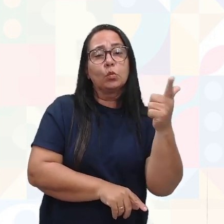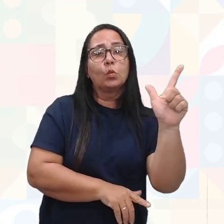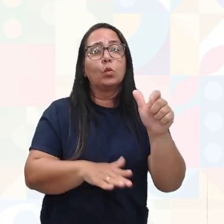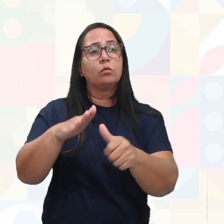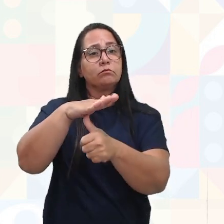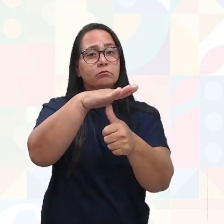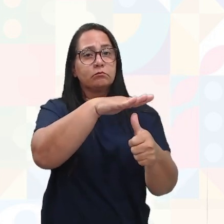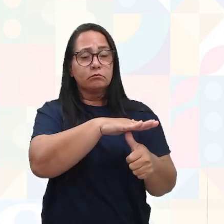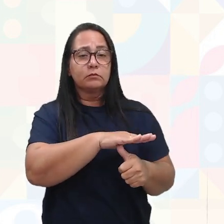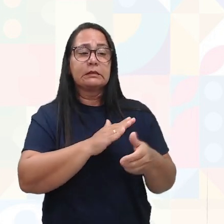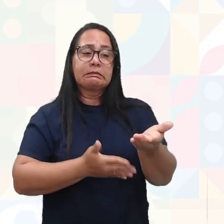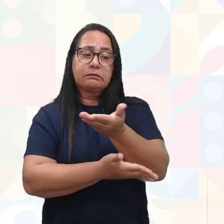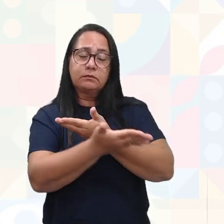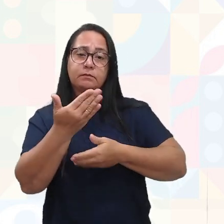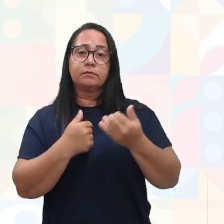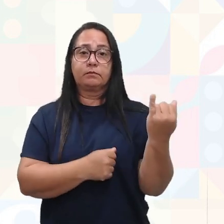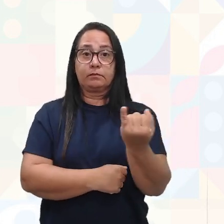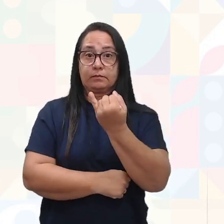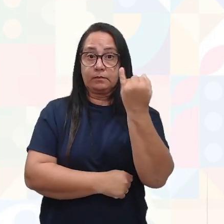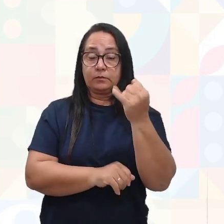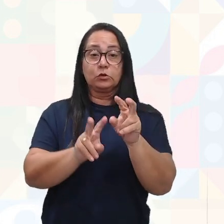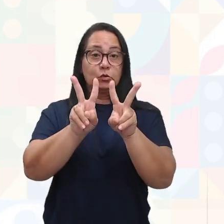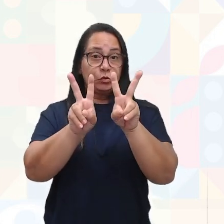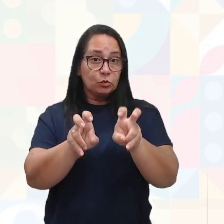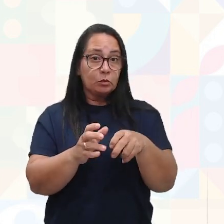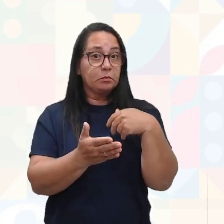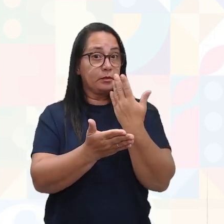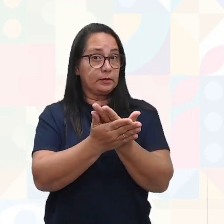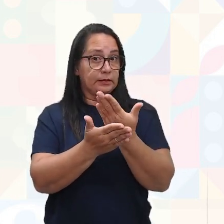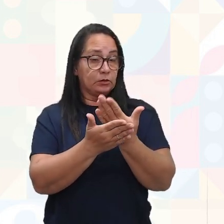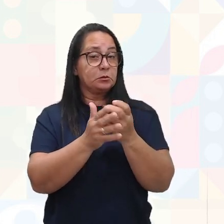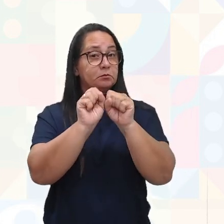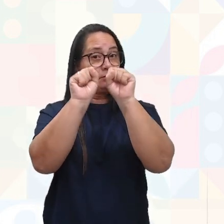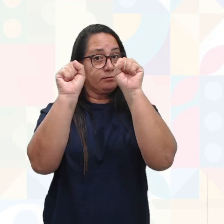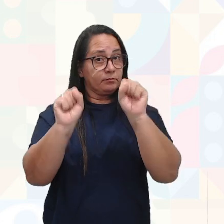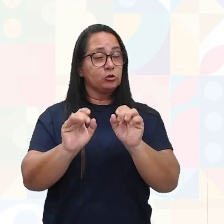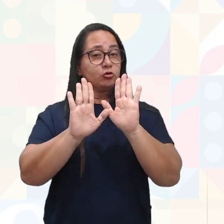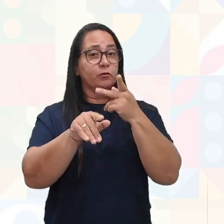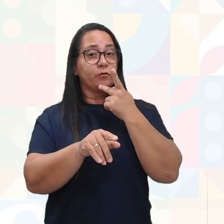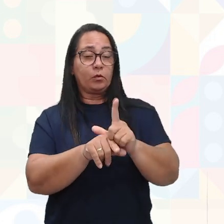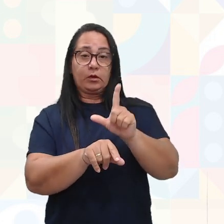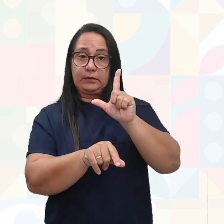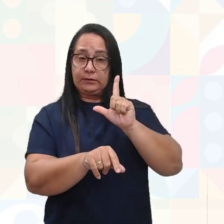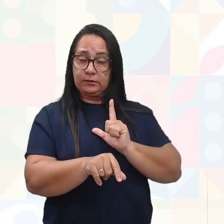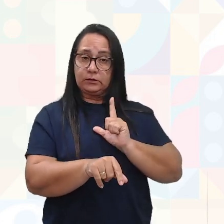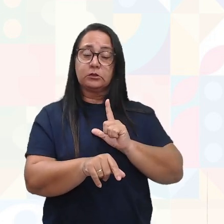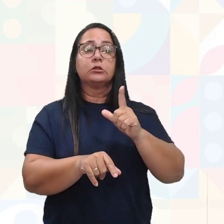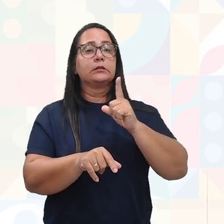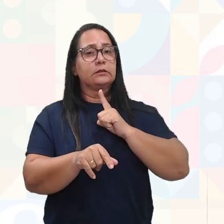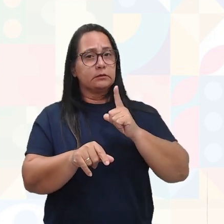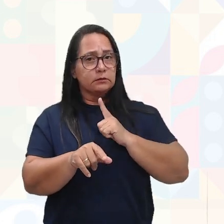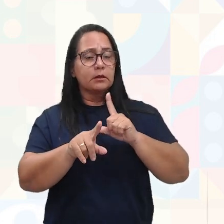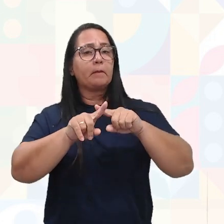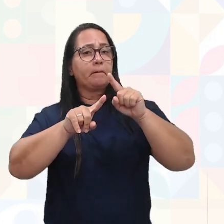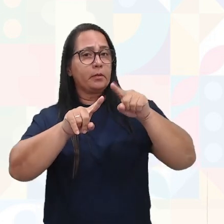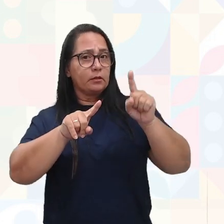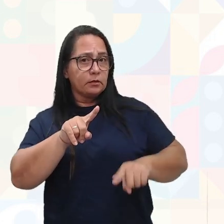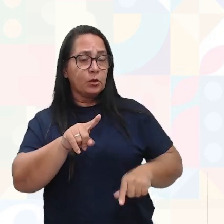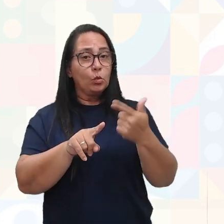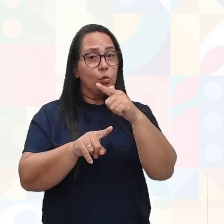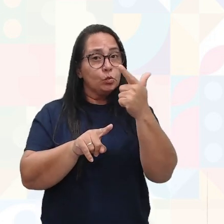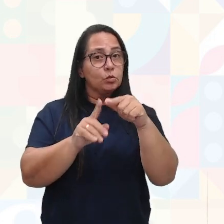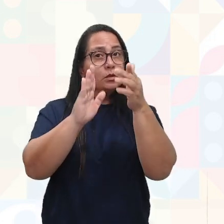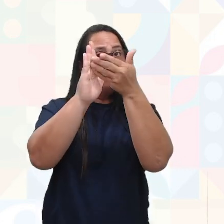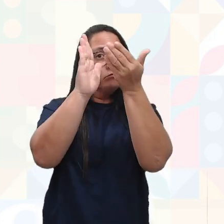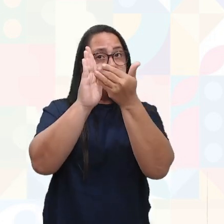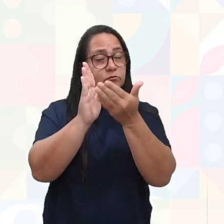muito importante. A videoaula, é o que eu já disse anteriormente, na videoaula eu trago um material que não vai estar no seu e-book, é